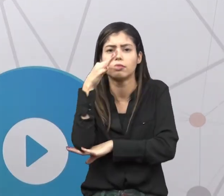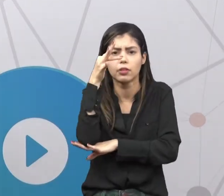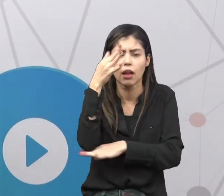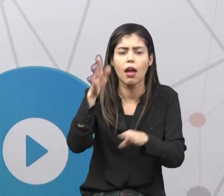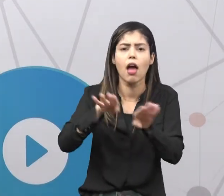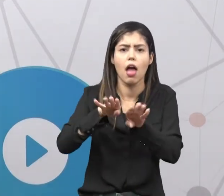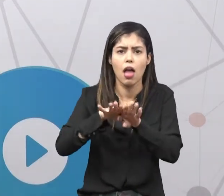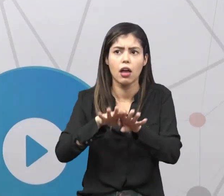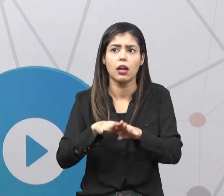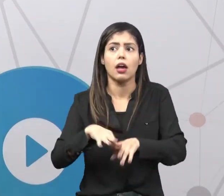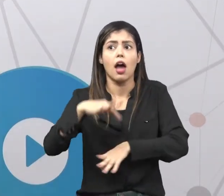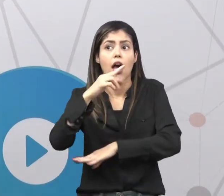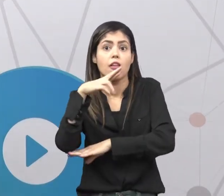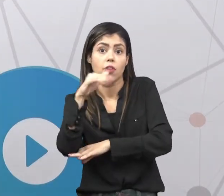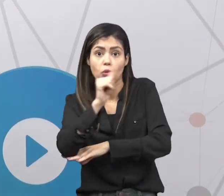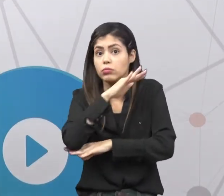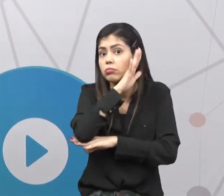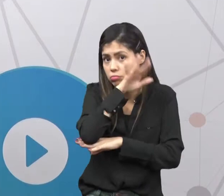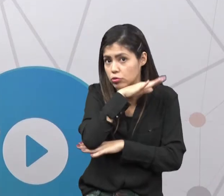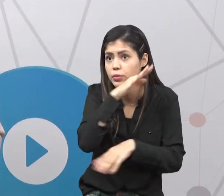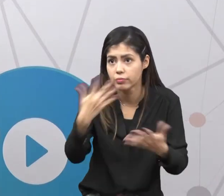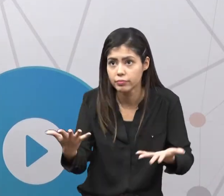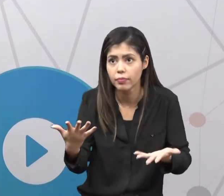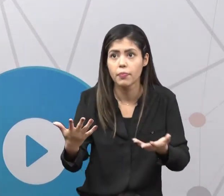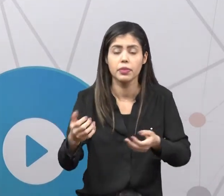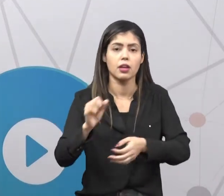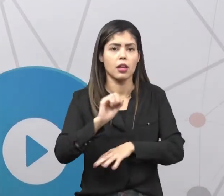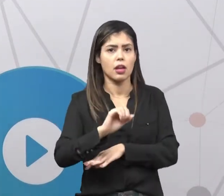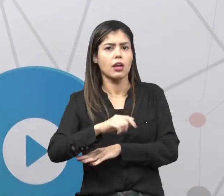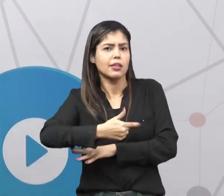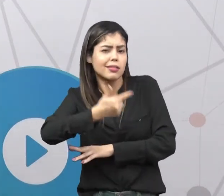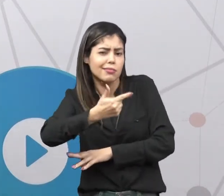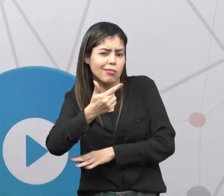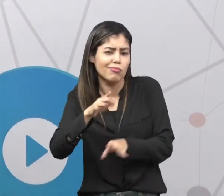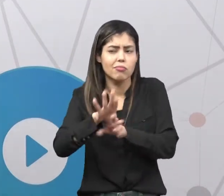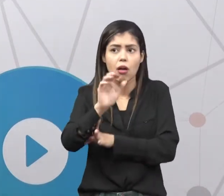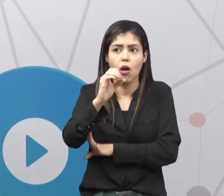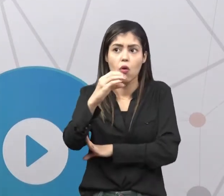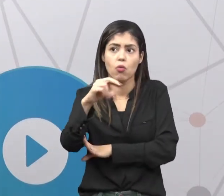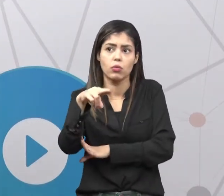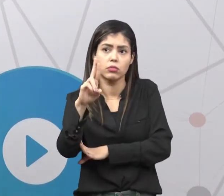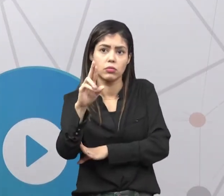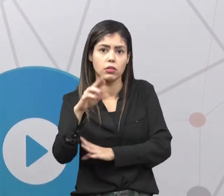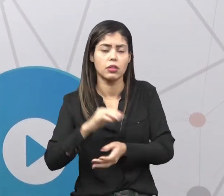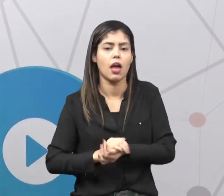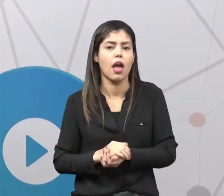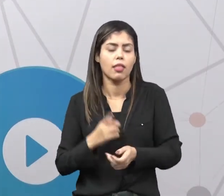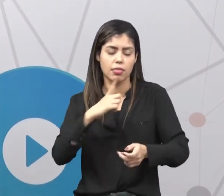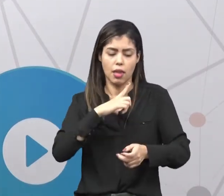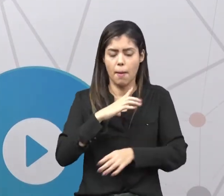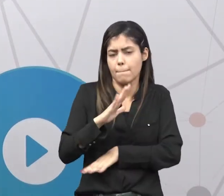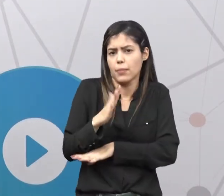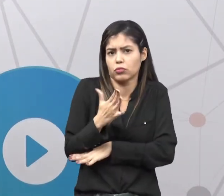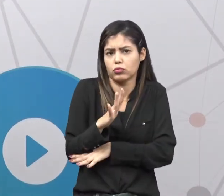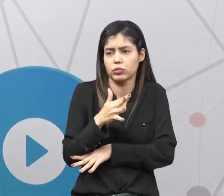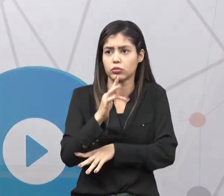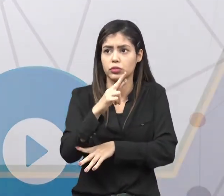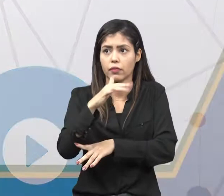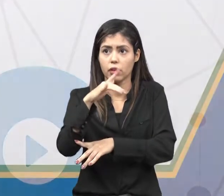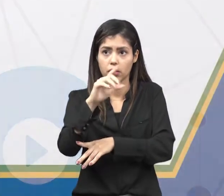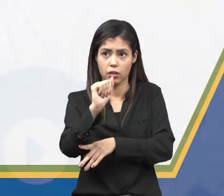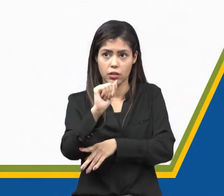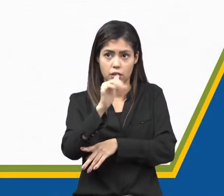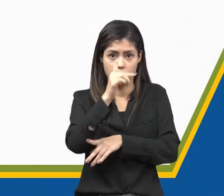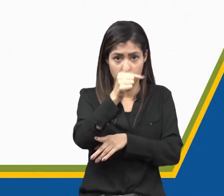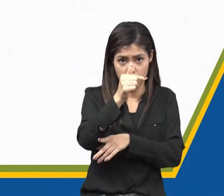E a fauna em relação aos animais. Então, segundo a ONU, né, ele concentra, aí na floresta,